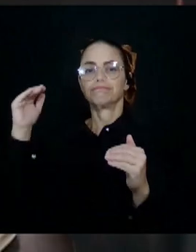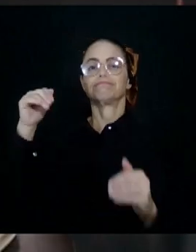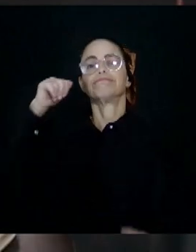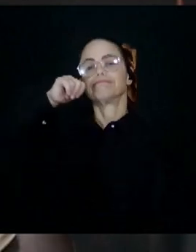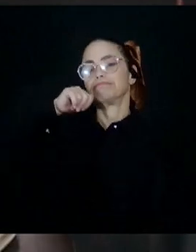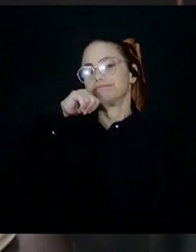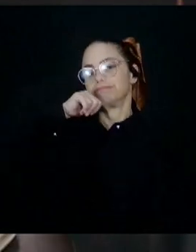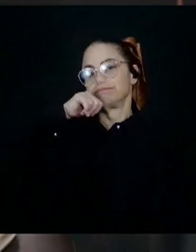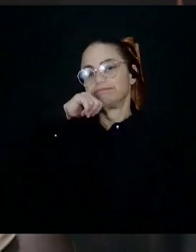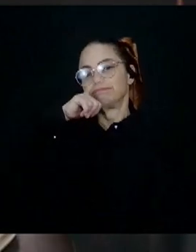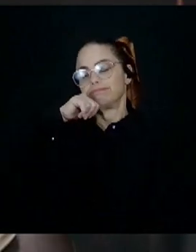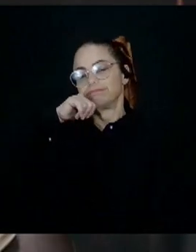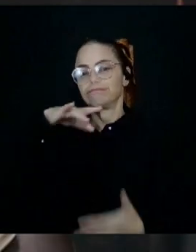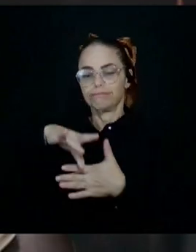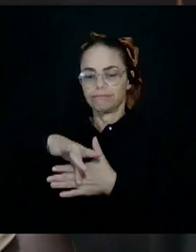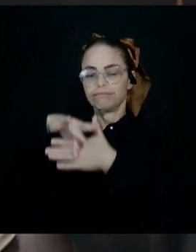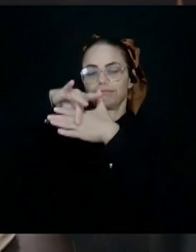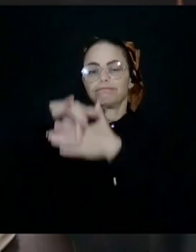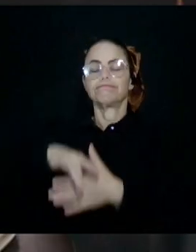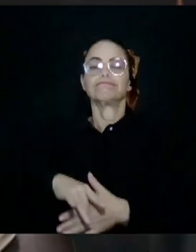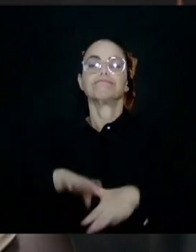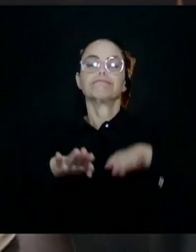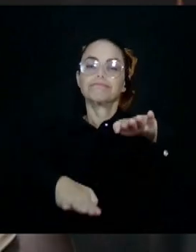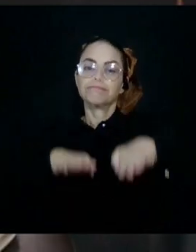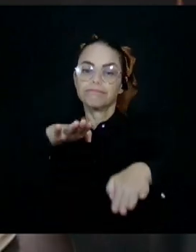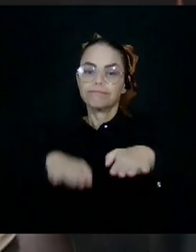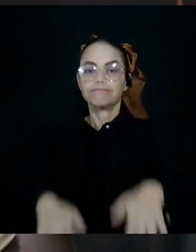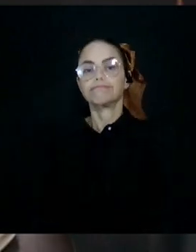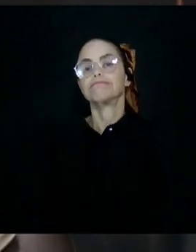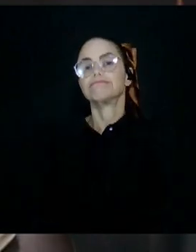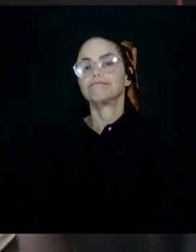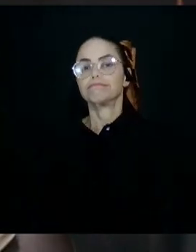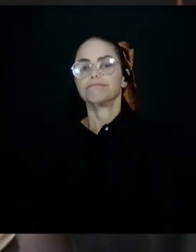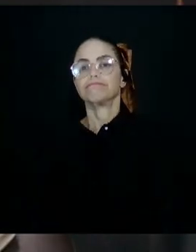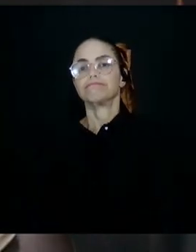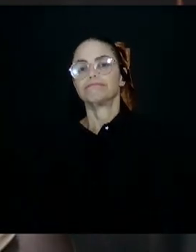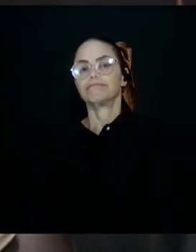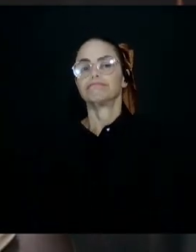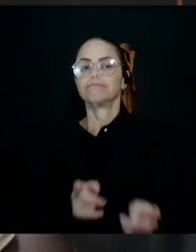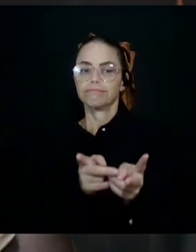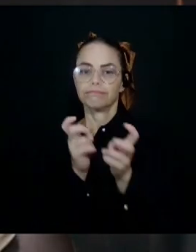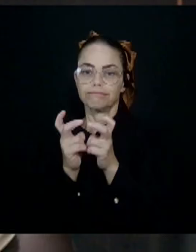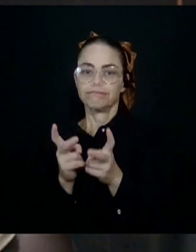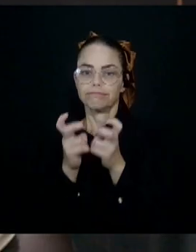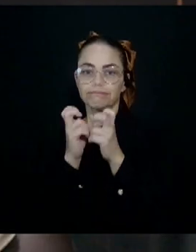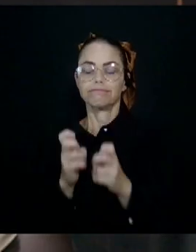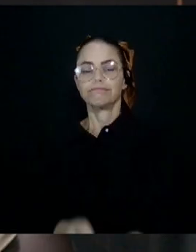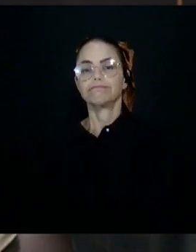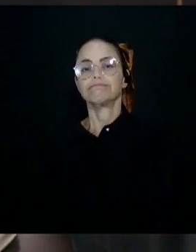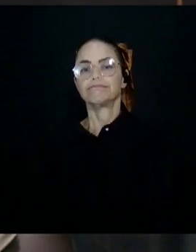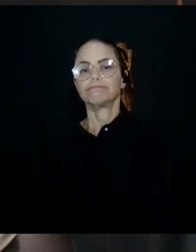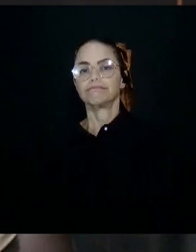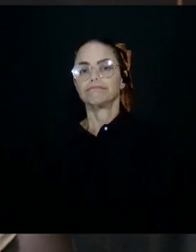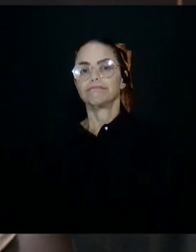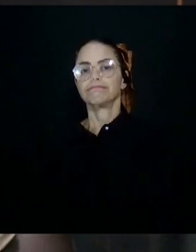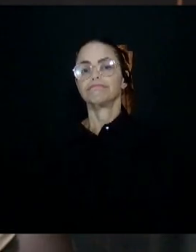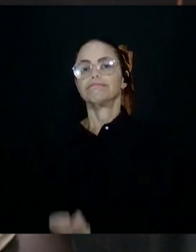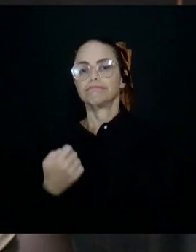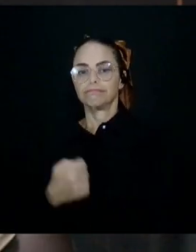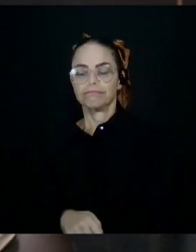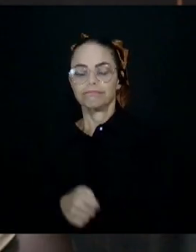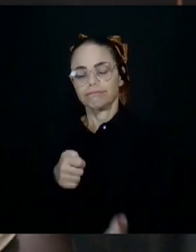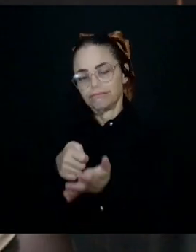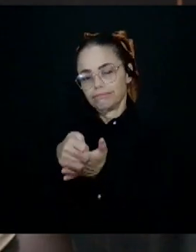liderança. E aí, muitas vezes, para elas serem ouvidas, elas precisam ser mais firmes. Uhum.